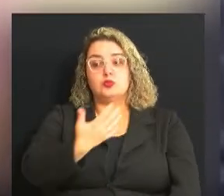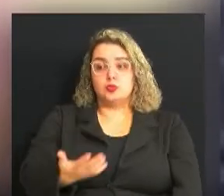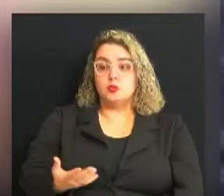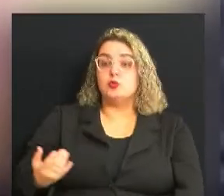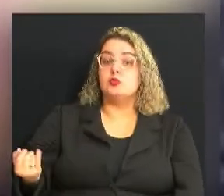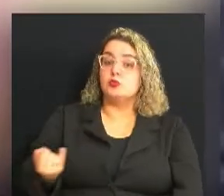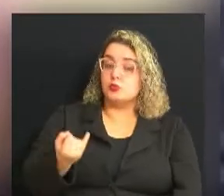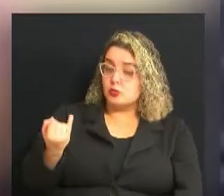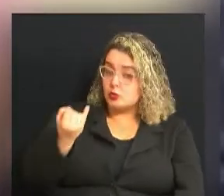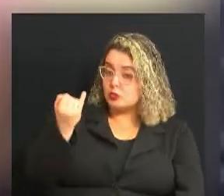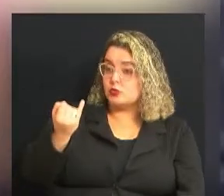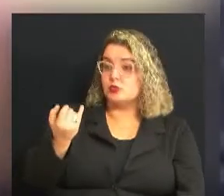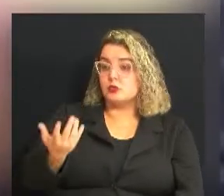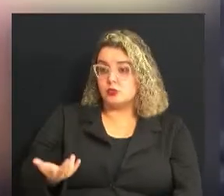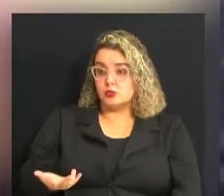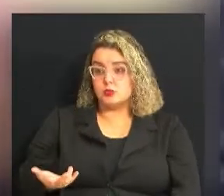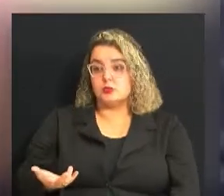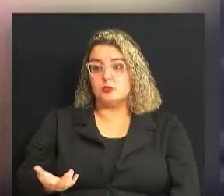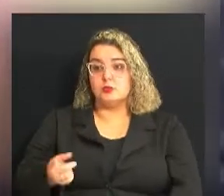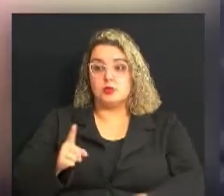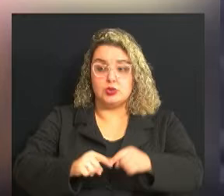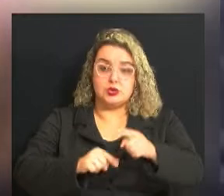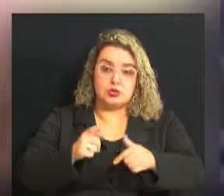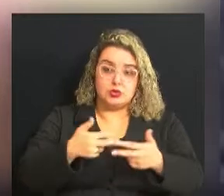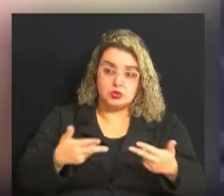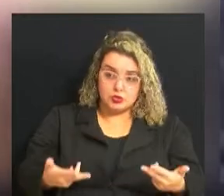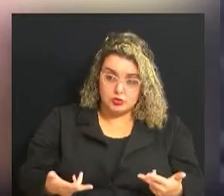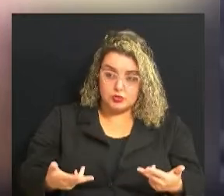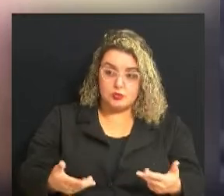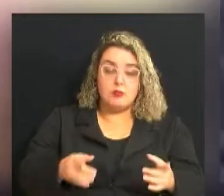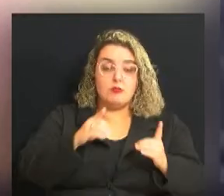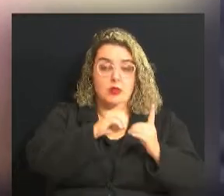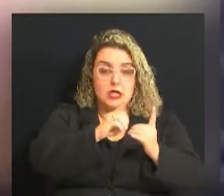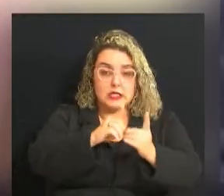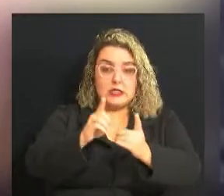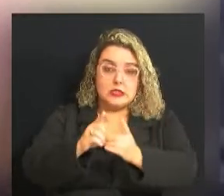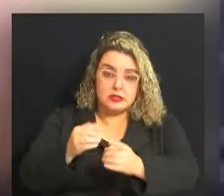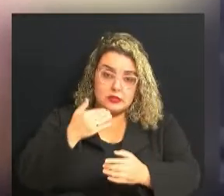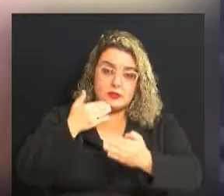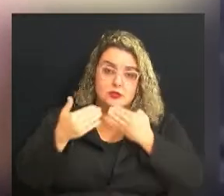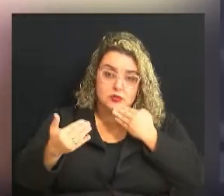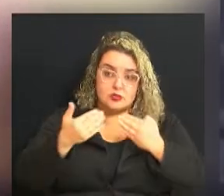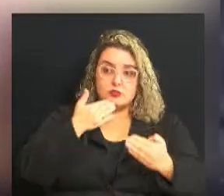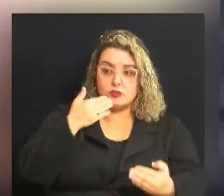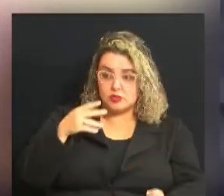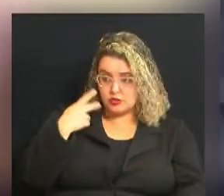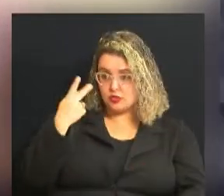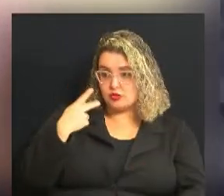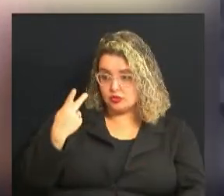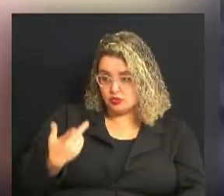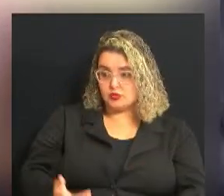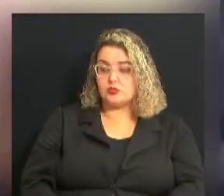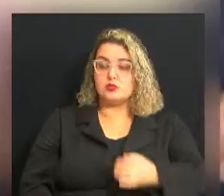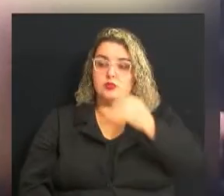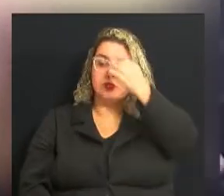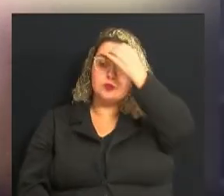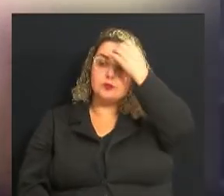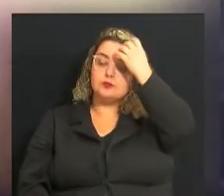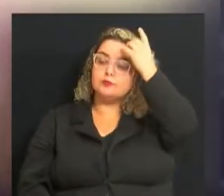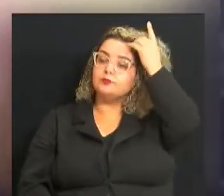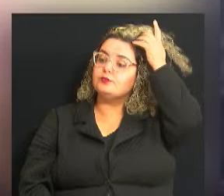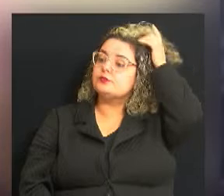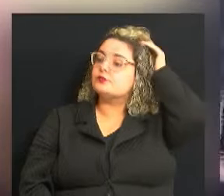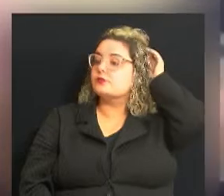importante, significativo de equipamentos para atender as demandas dos vereadores.